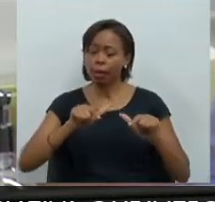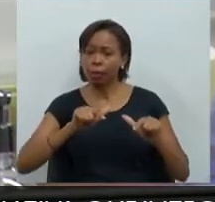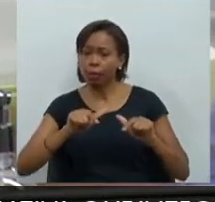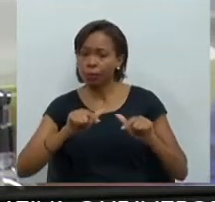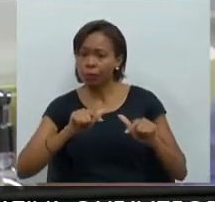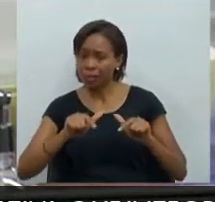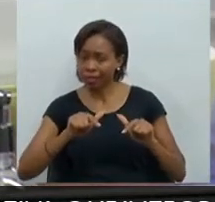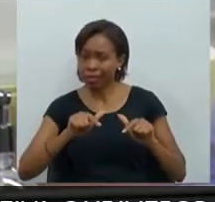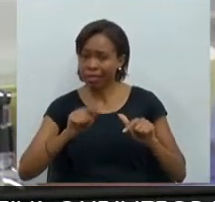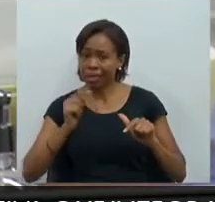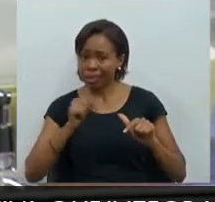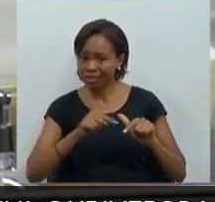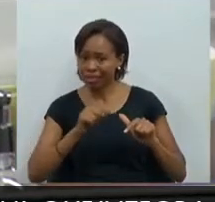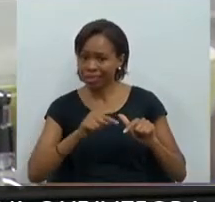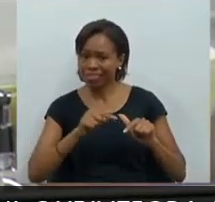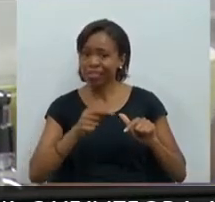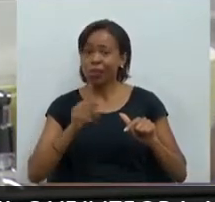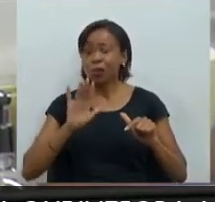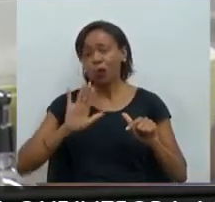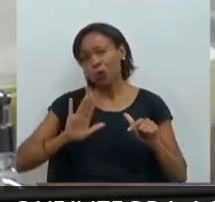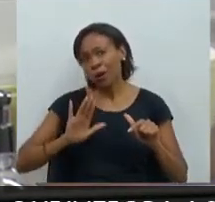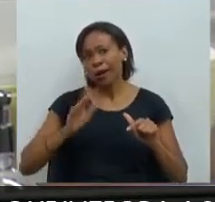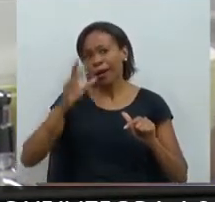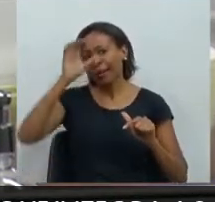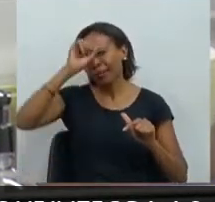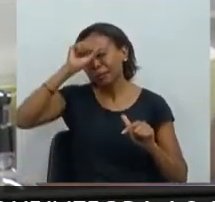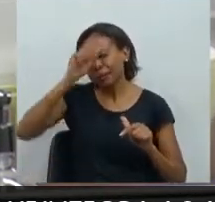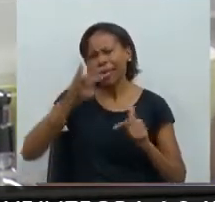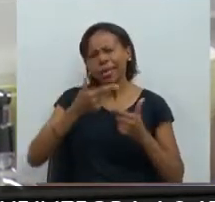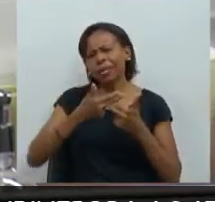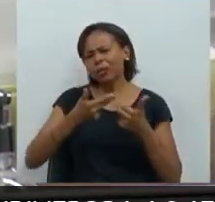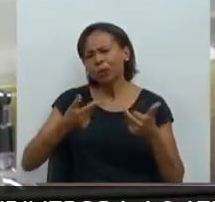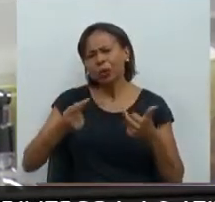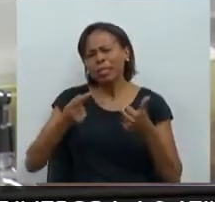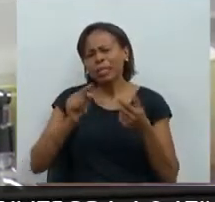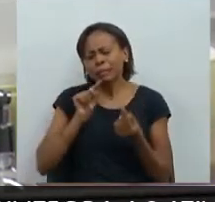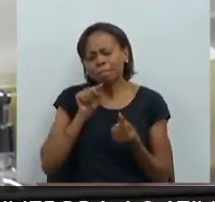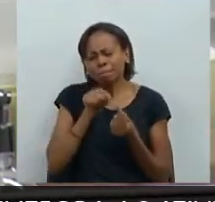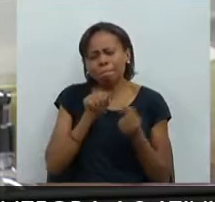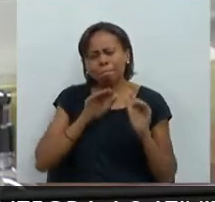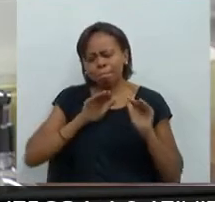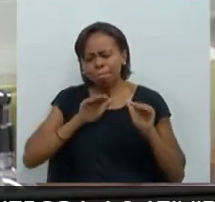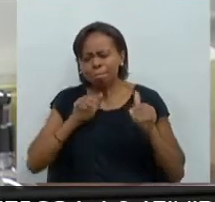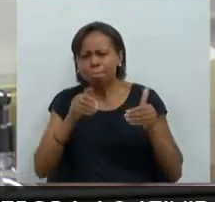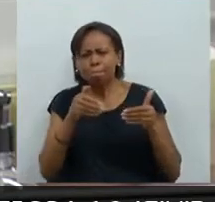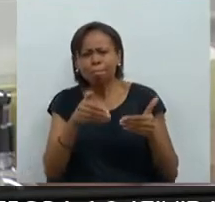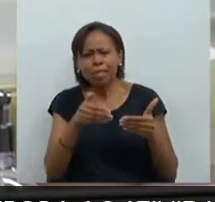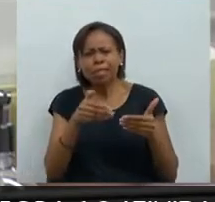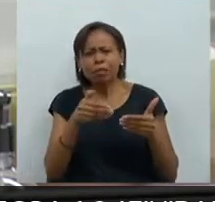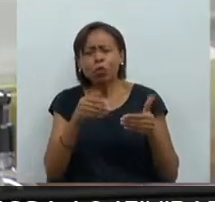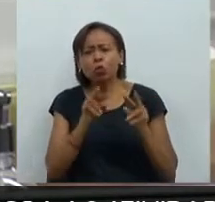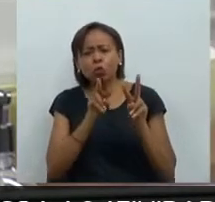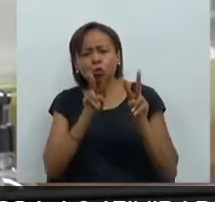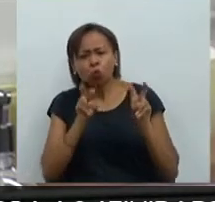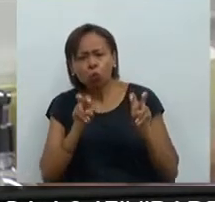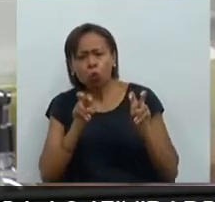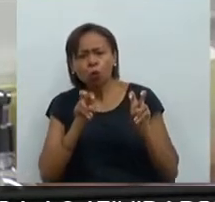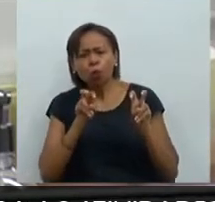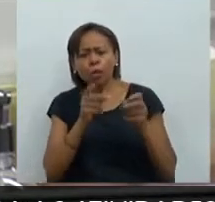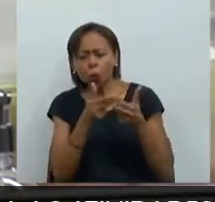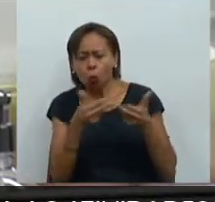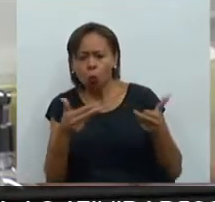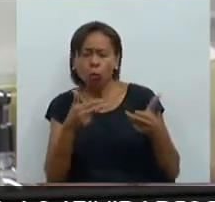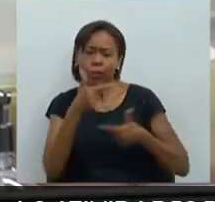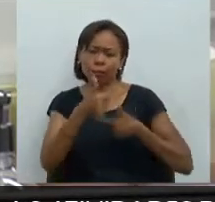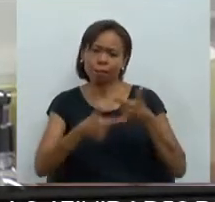trabalhar habilidades, especificidades, para que eles possam ter a noção do mundo do trabalho, para que eles